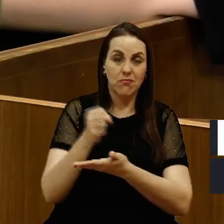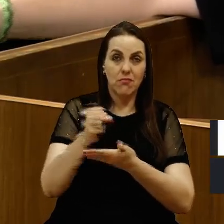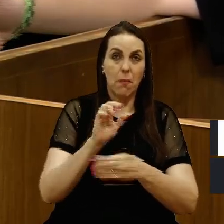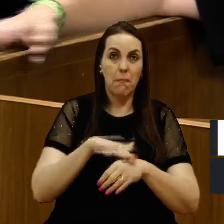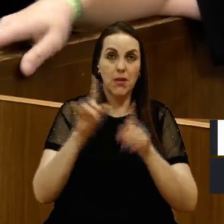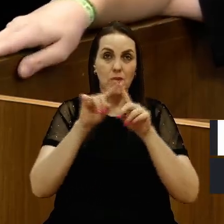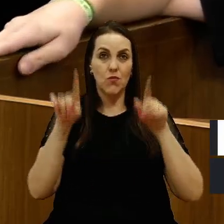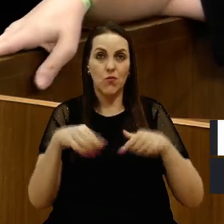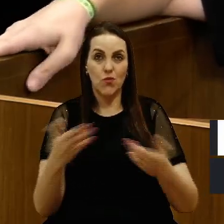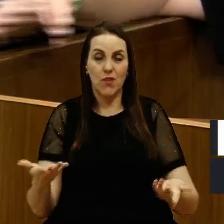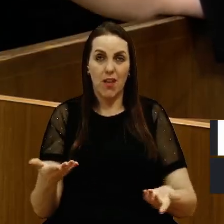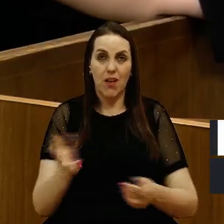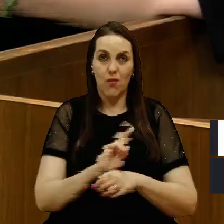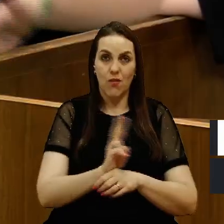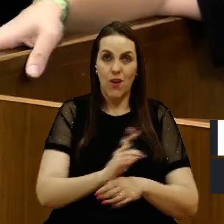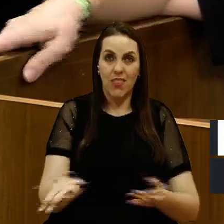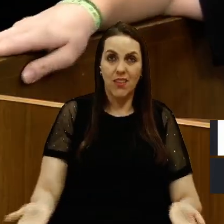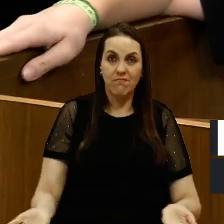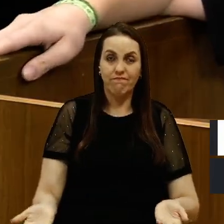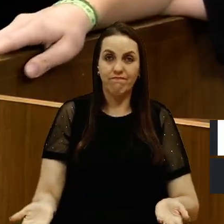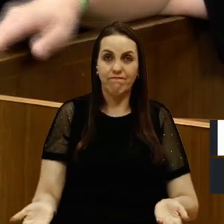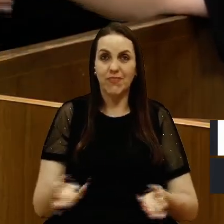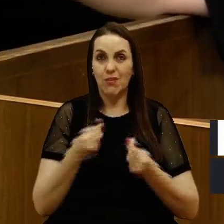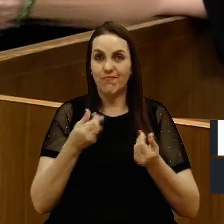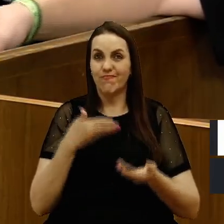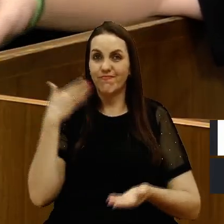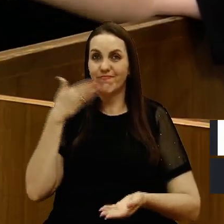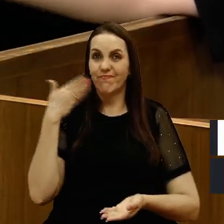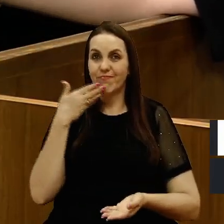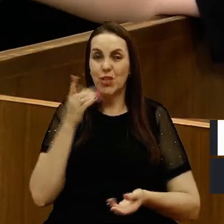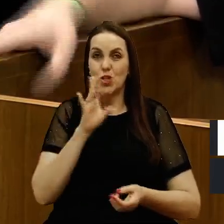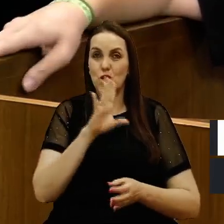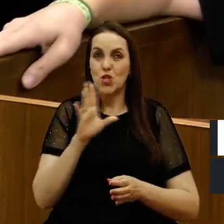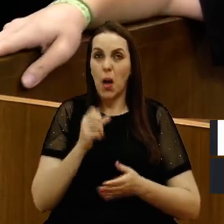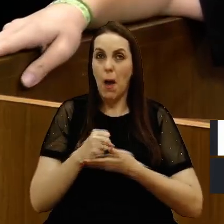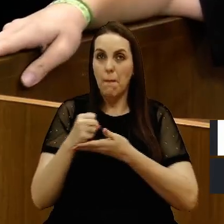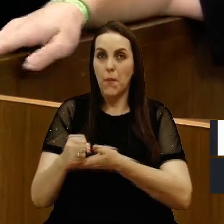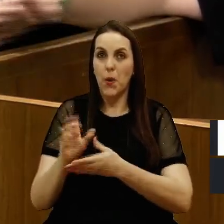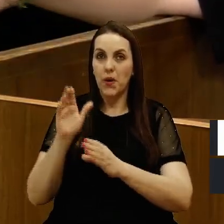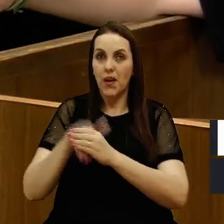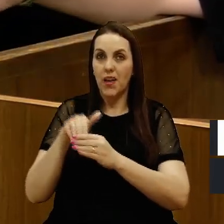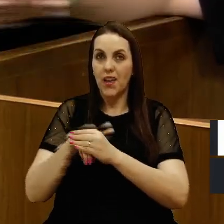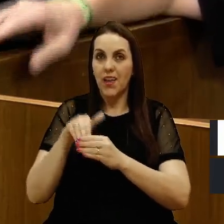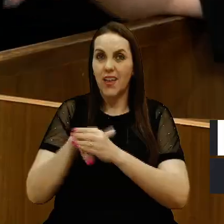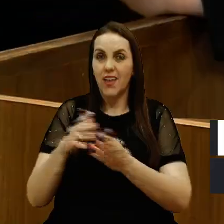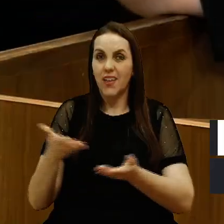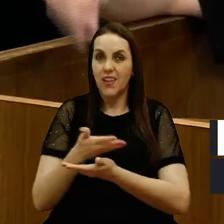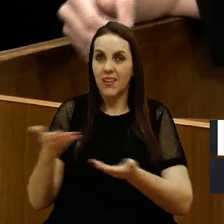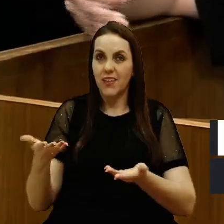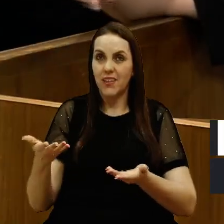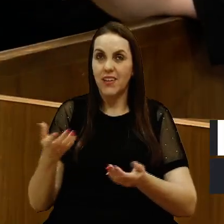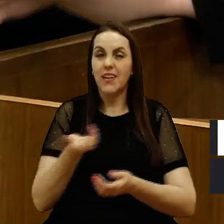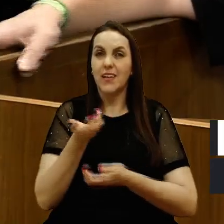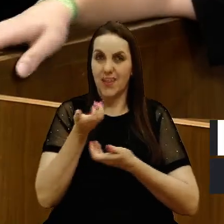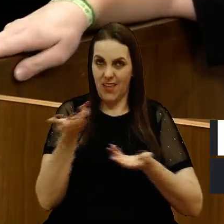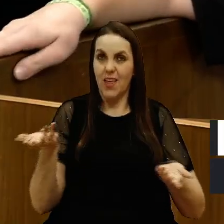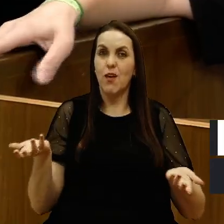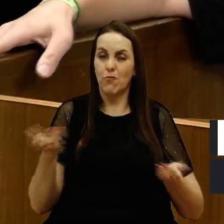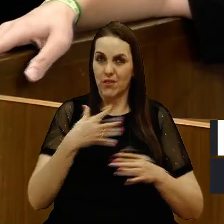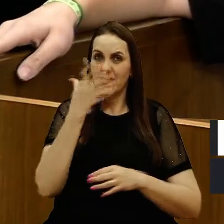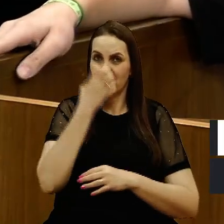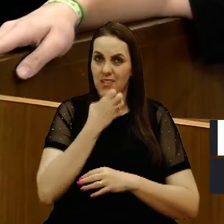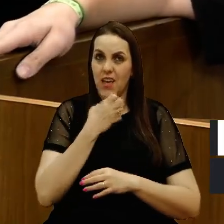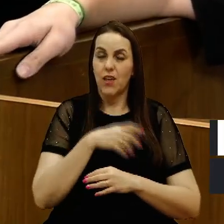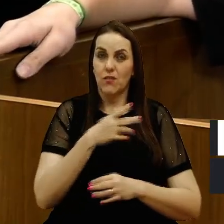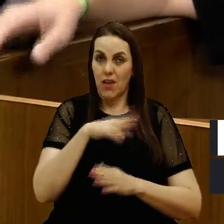vezes retórica para poder ganhar uma base social de eleitor, para poder ter apoio social. Nós estamos aqui debatendo seriamente o que nós achamos